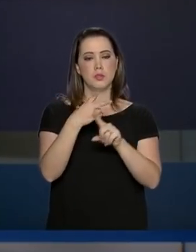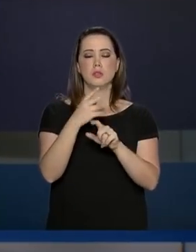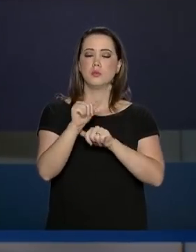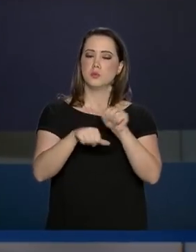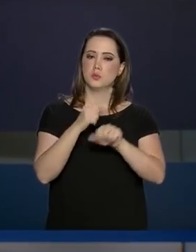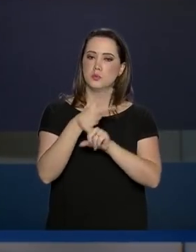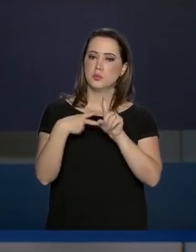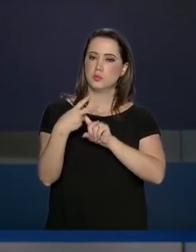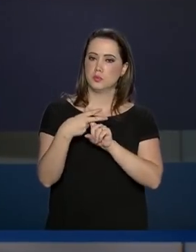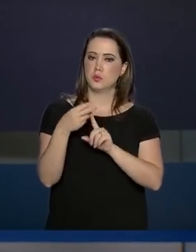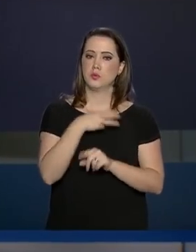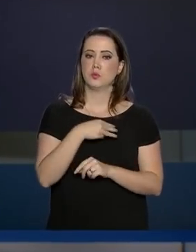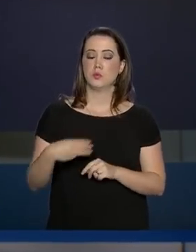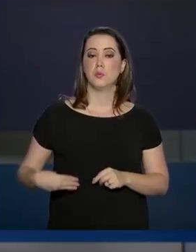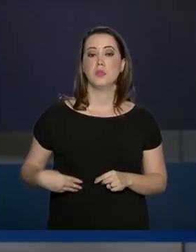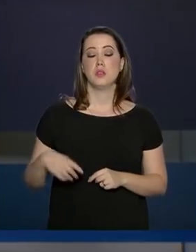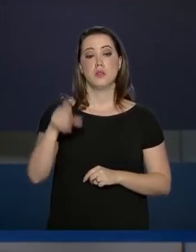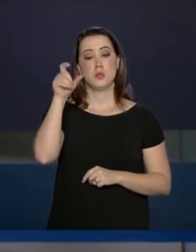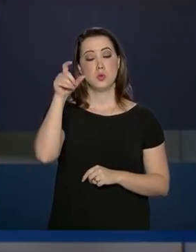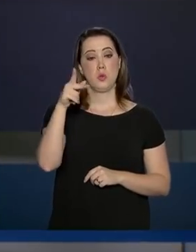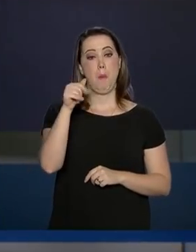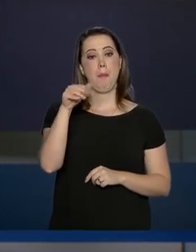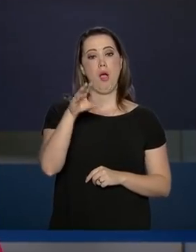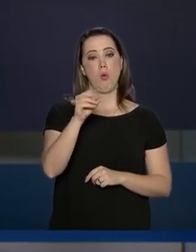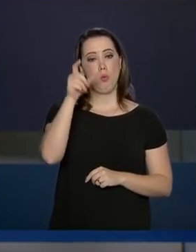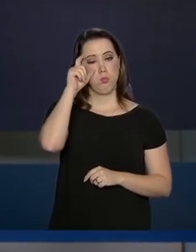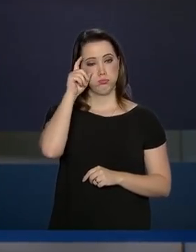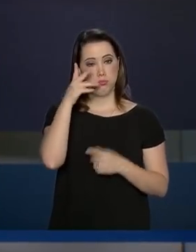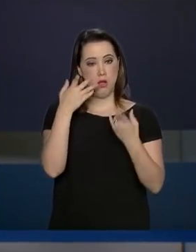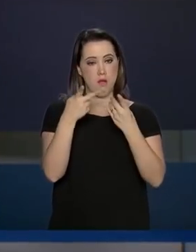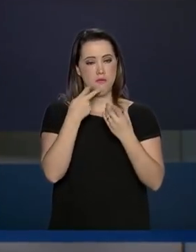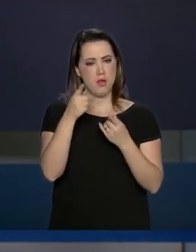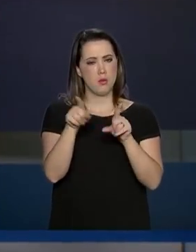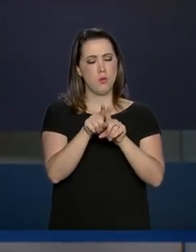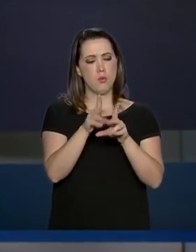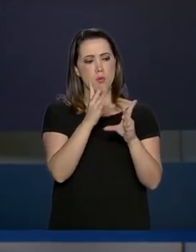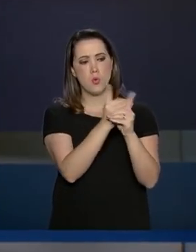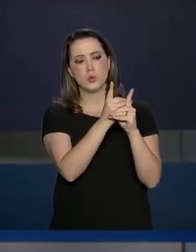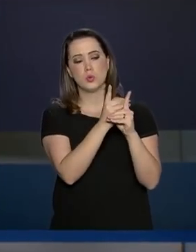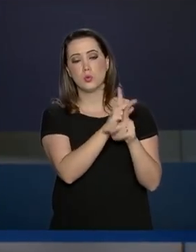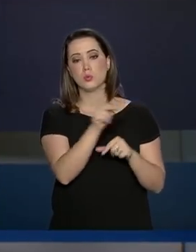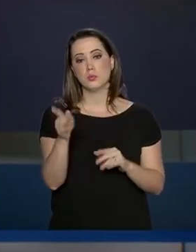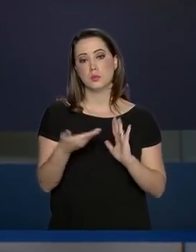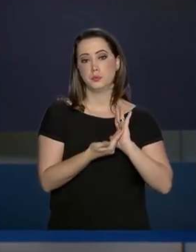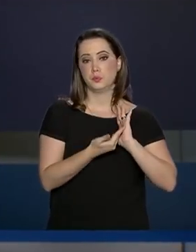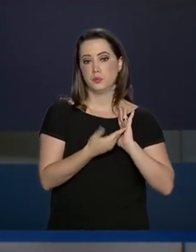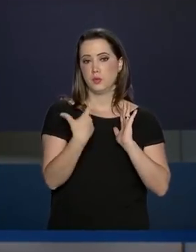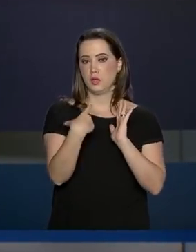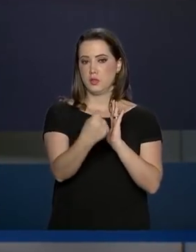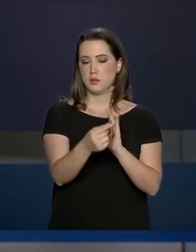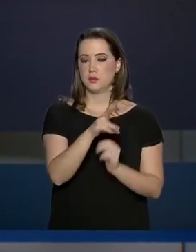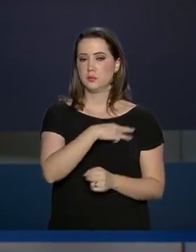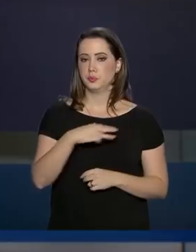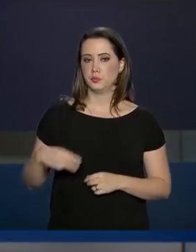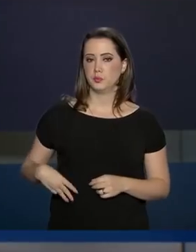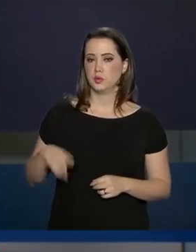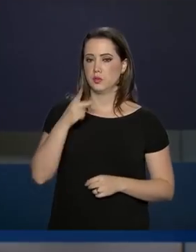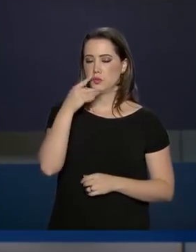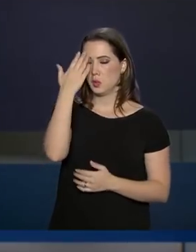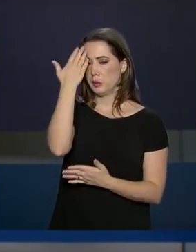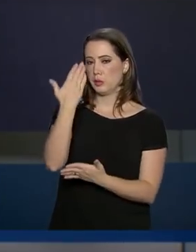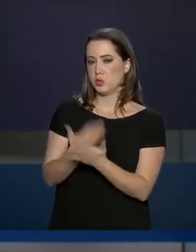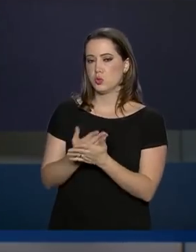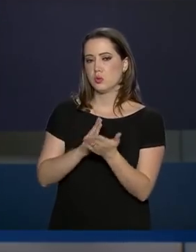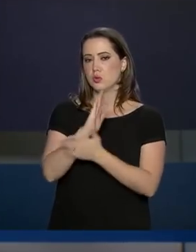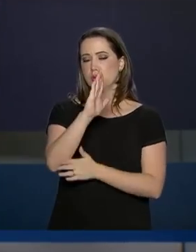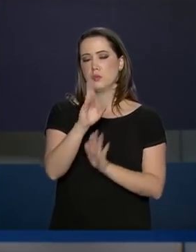da Previdência, o ministro Paulo Guedes se encontrou com o presidente da Câmara dos Deputados, Rodrigo Maia. Na saída, o ministro disse que está